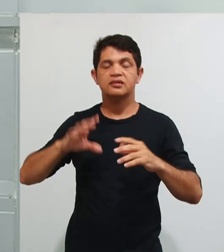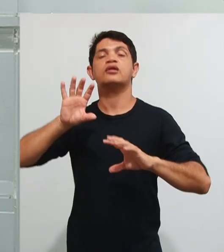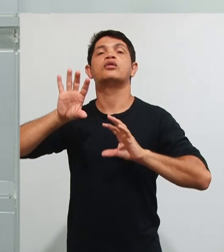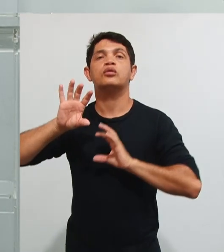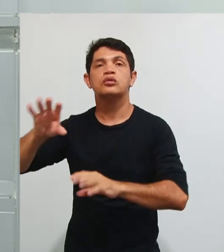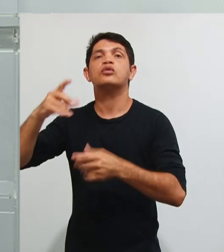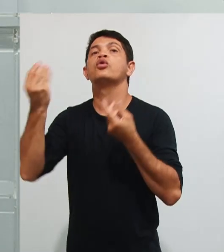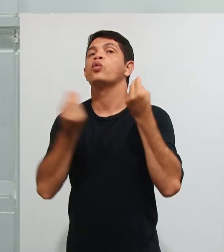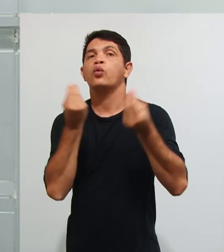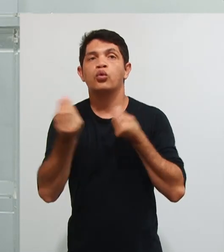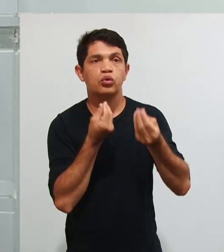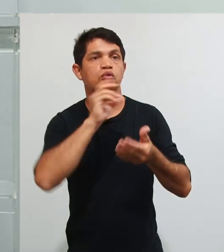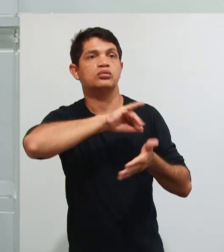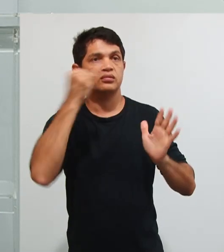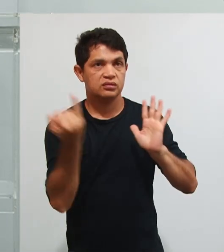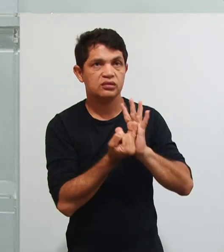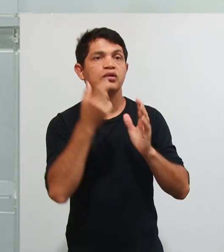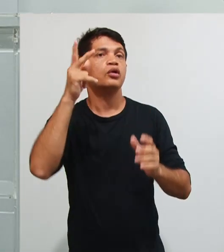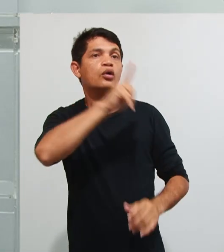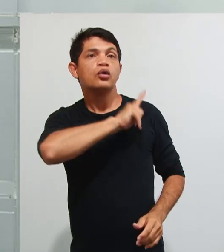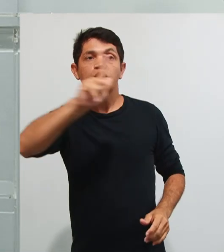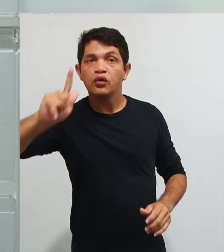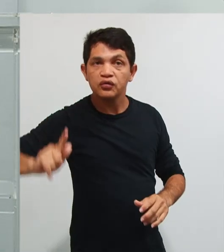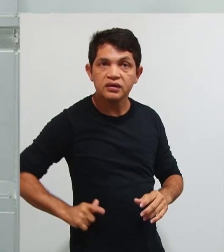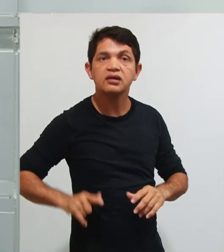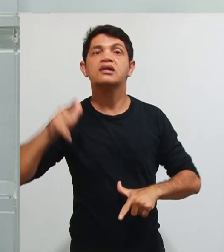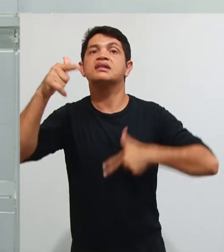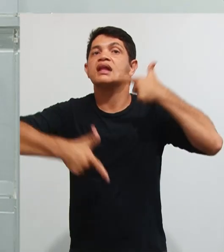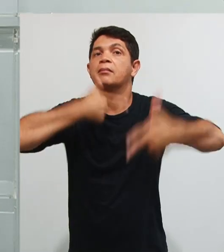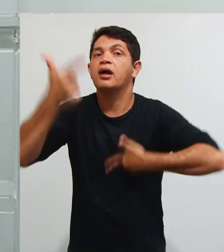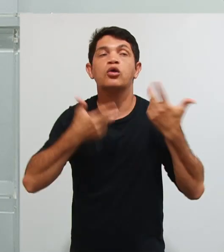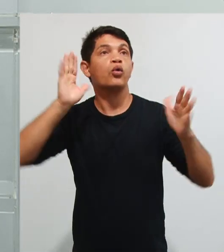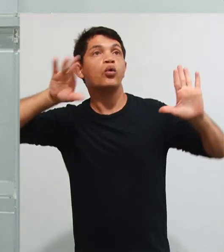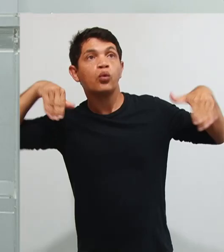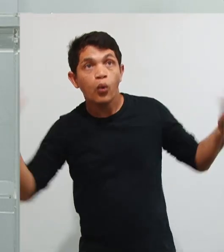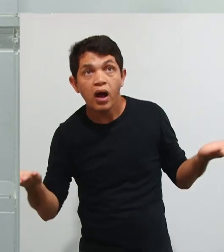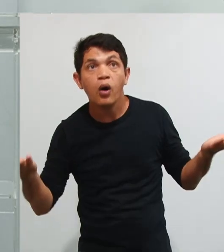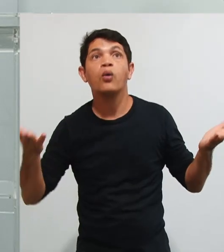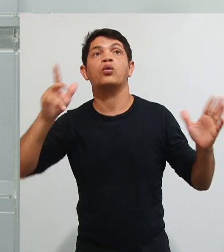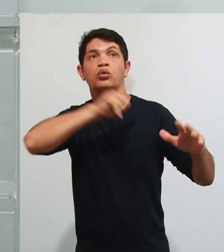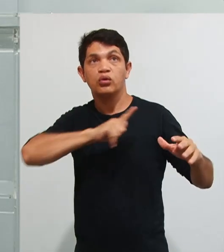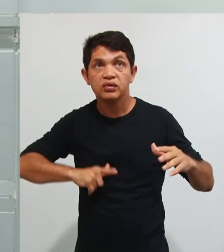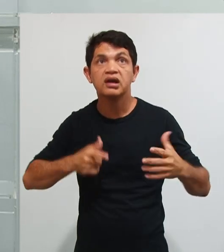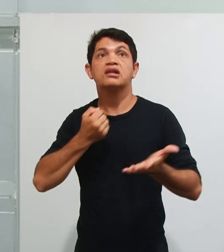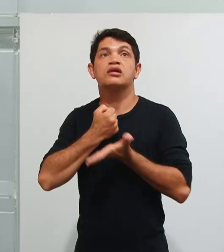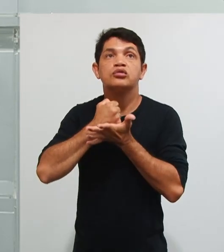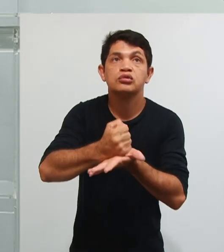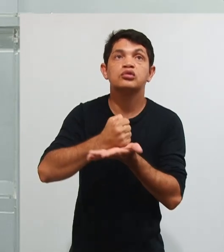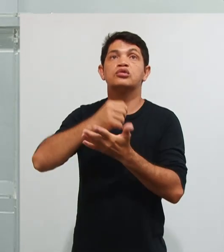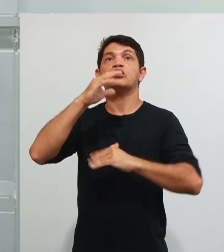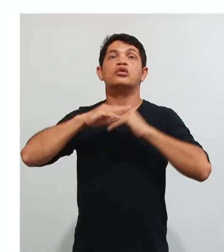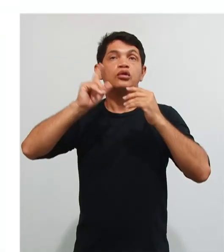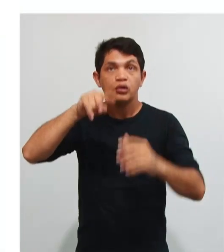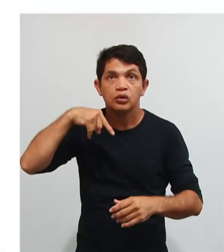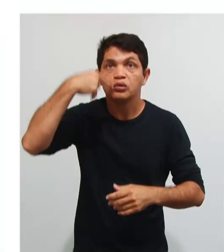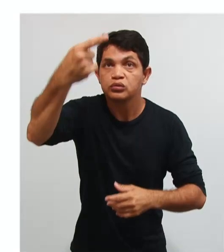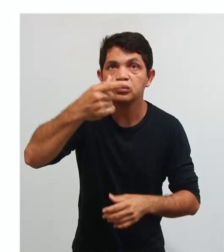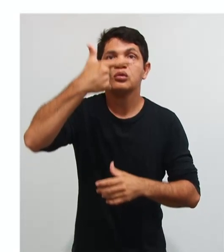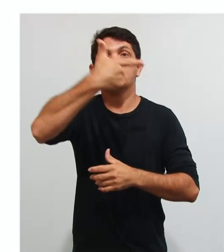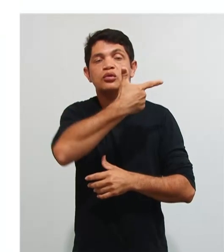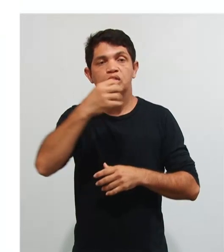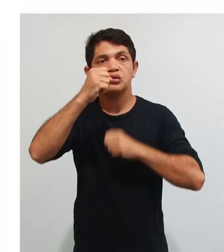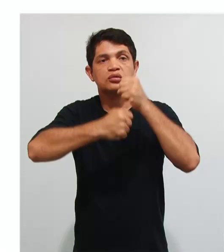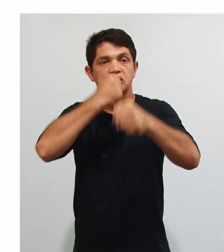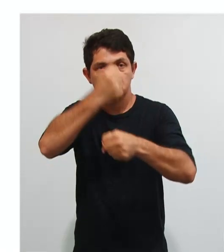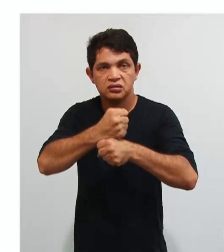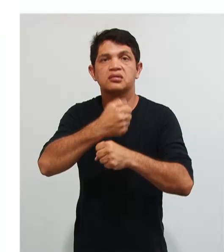plano estratégico que o governo trabalhou para esse ano, para o próximo ano? Eu tenho